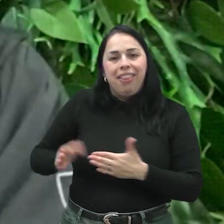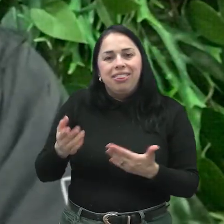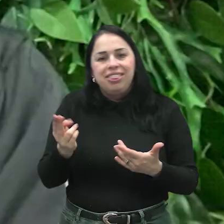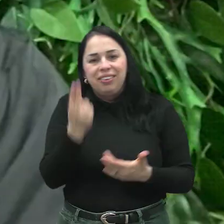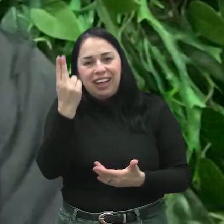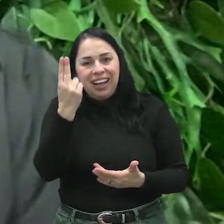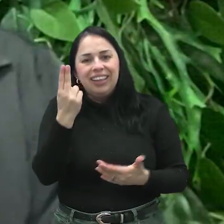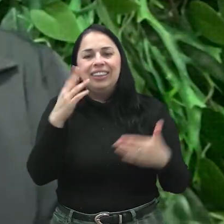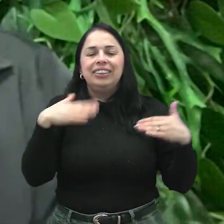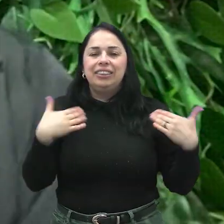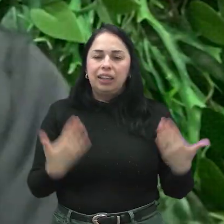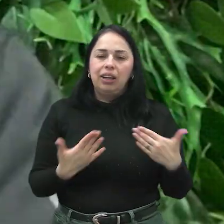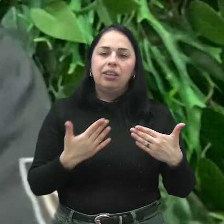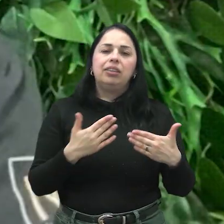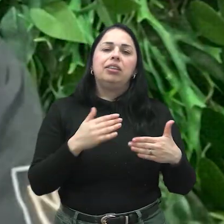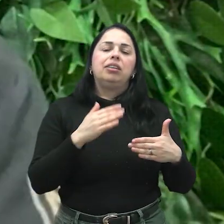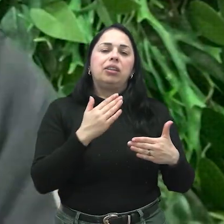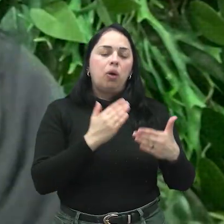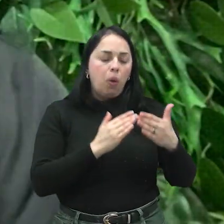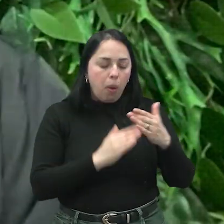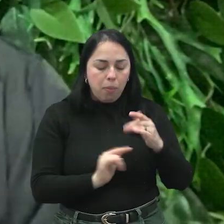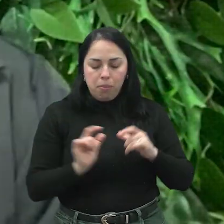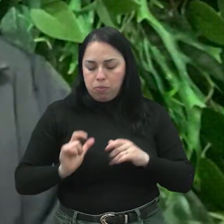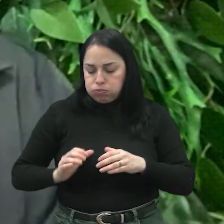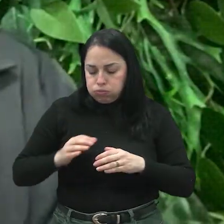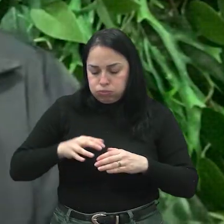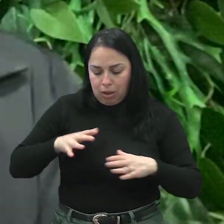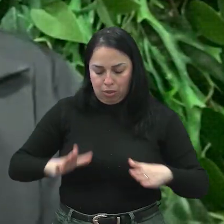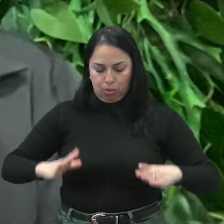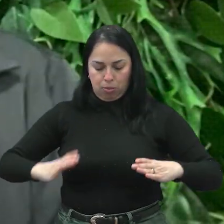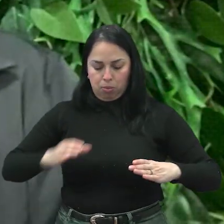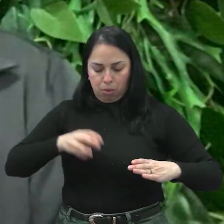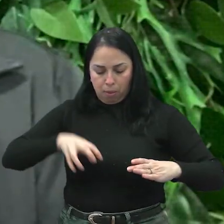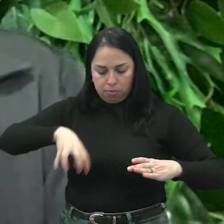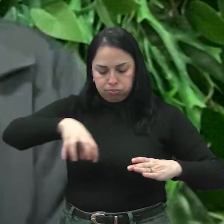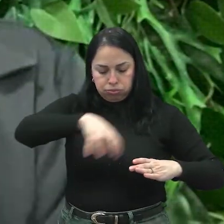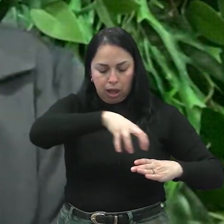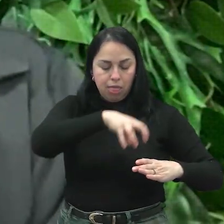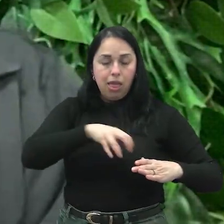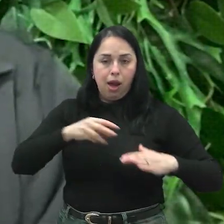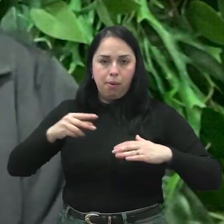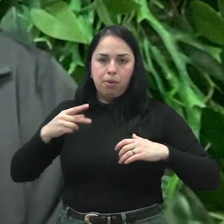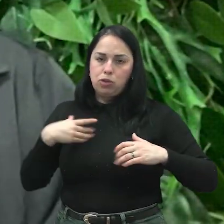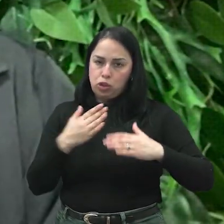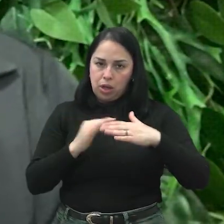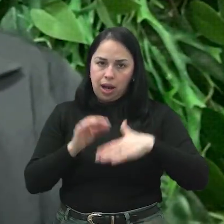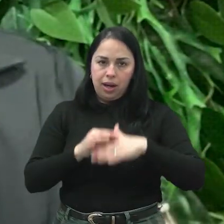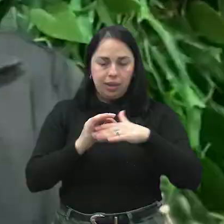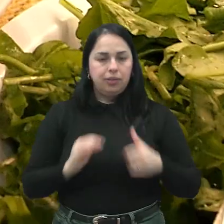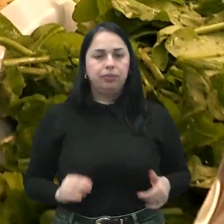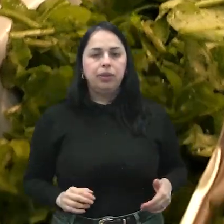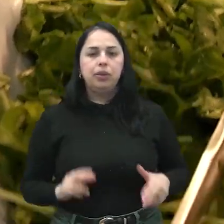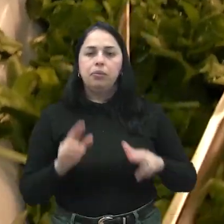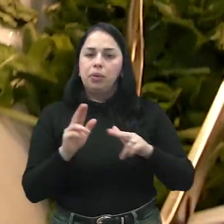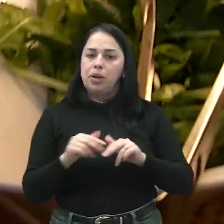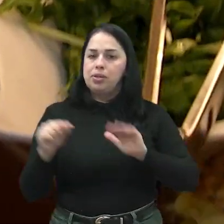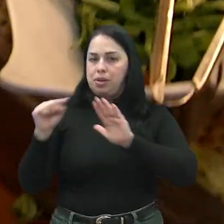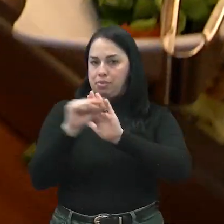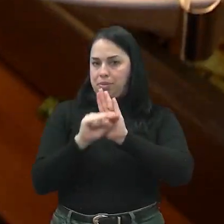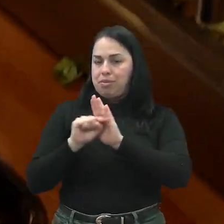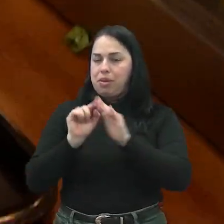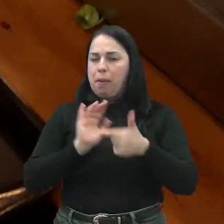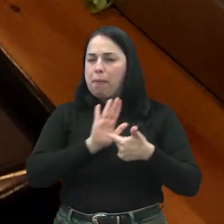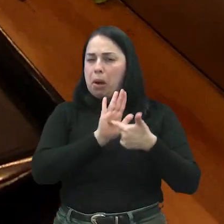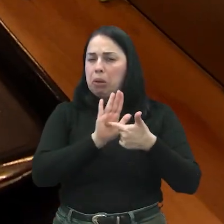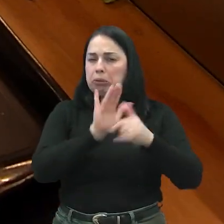essa alimentação com proteína nas refeições, isso é uma coisa que vai ajudar bastante. O estudo é